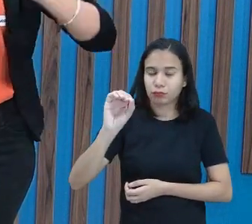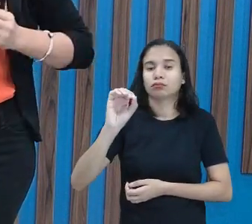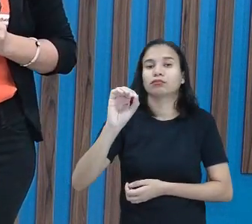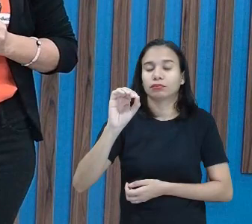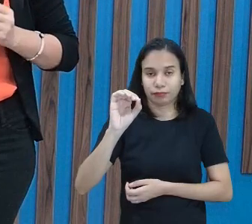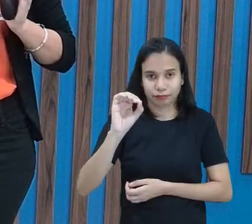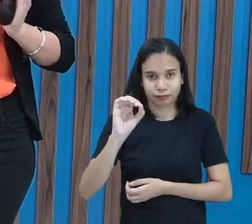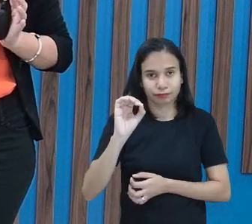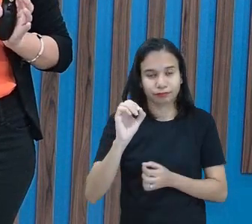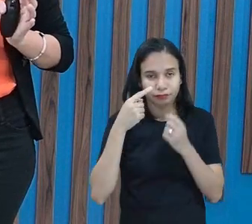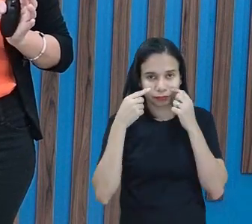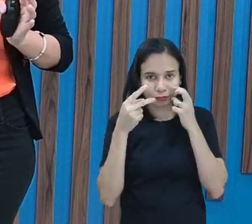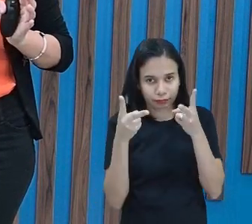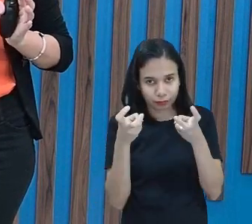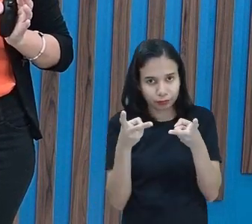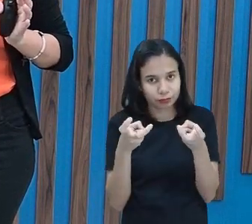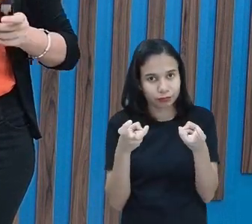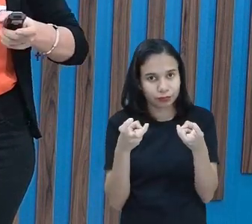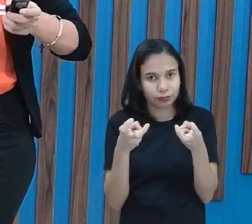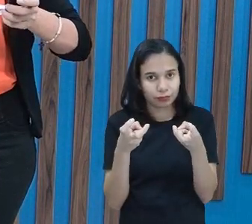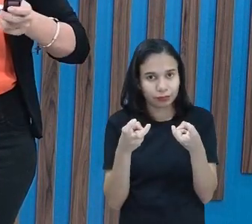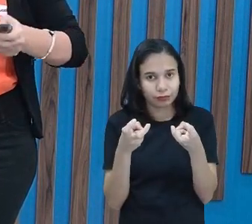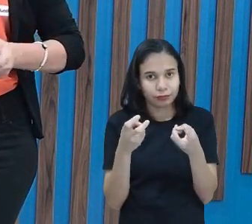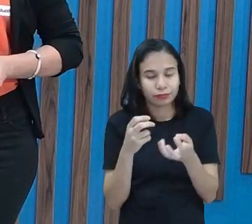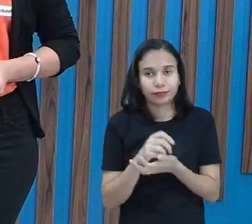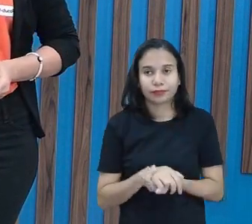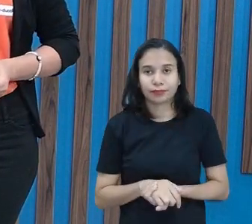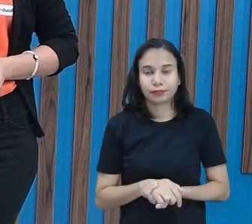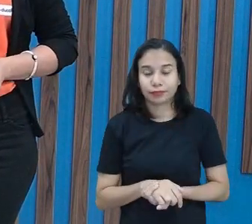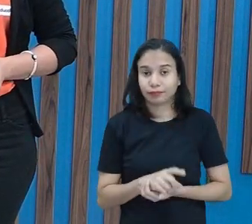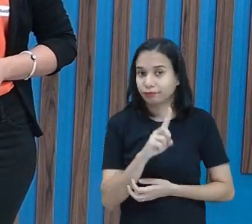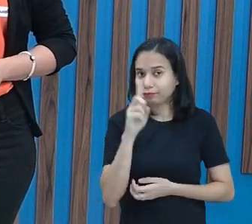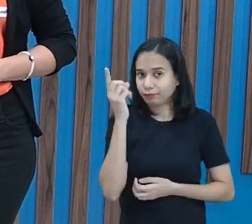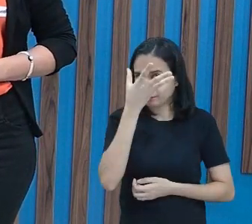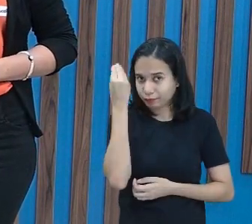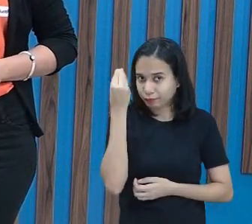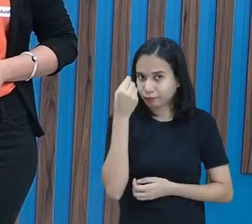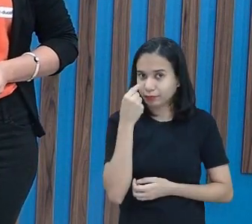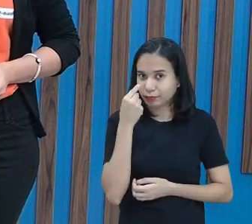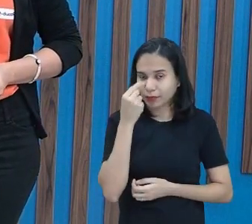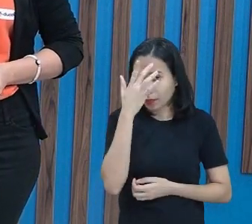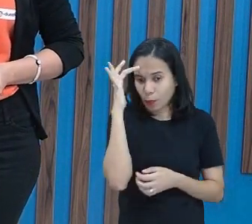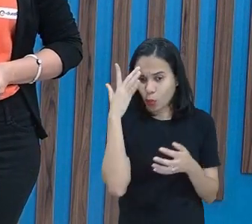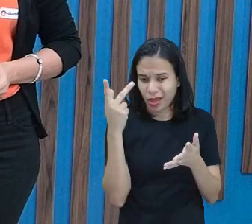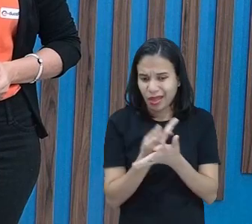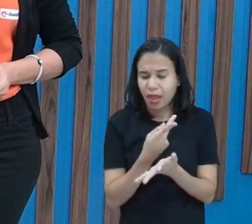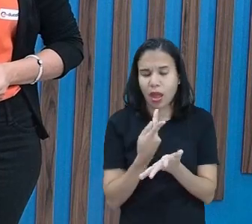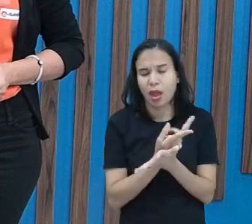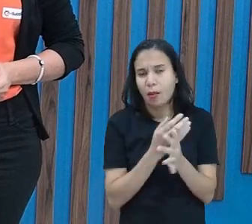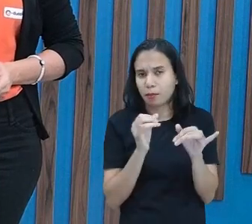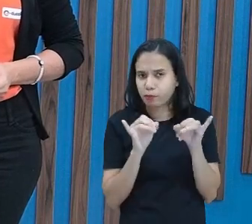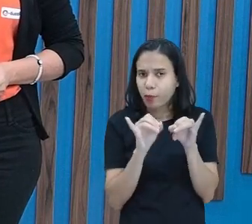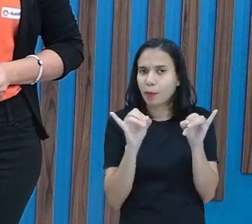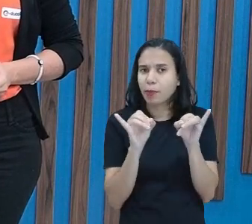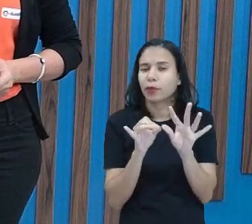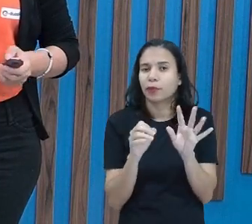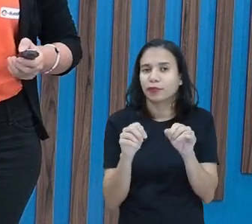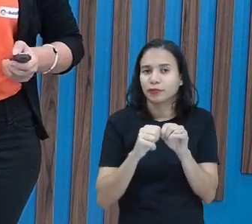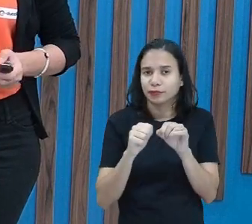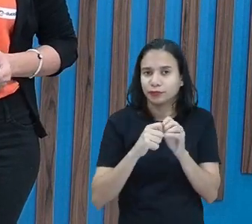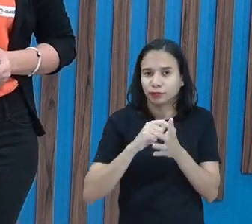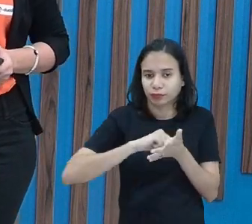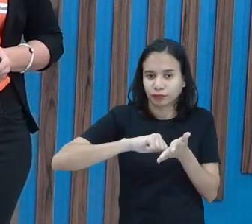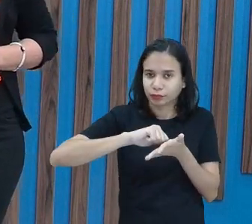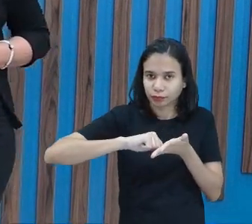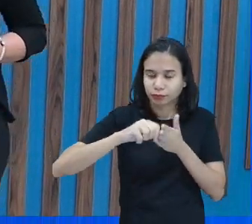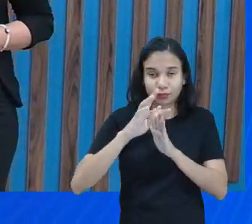comerão. Percebem? Não esquece isso, hein? Muita gente erra isso quando vai fazer uma